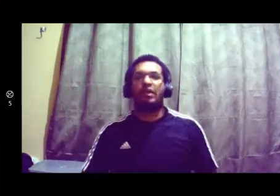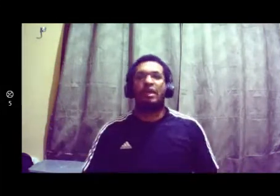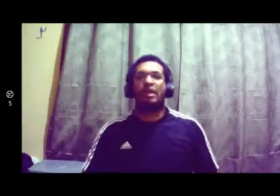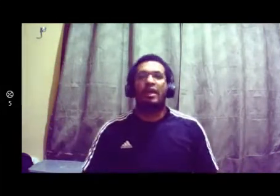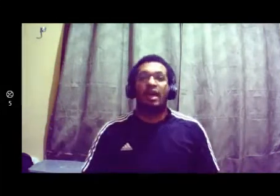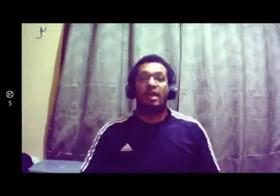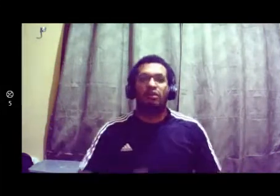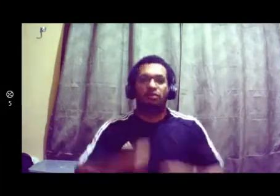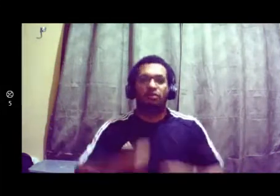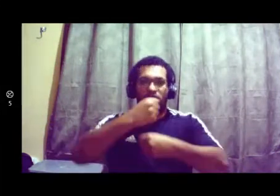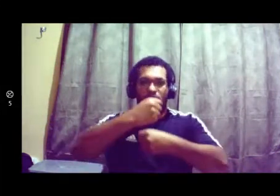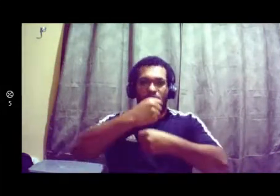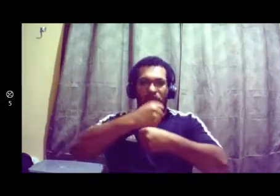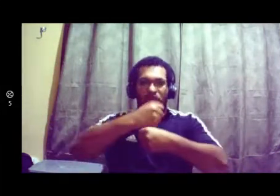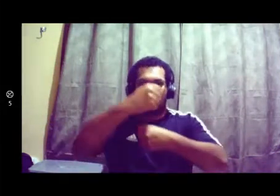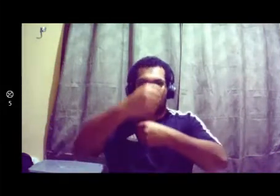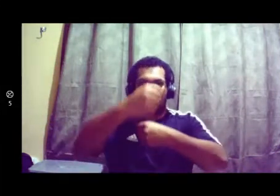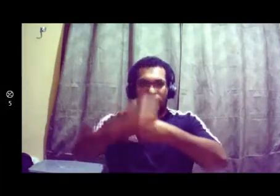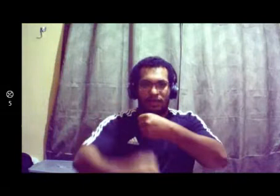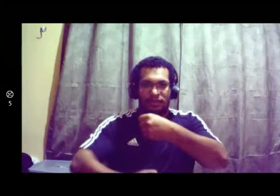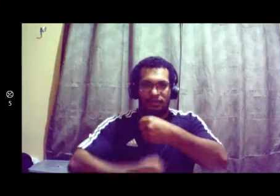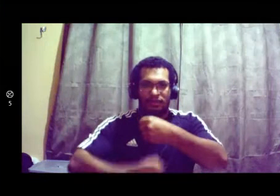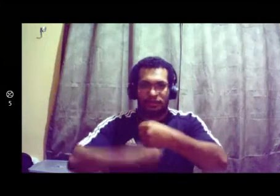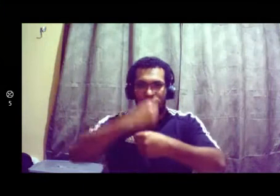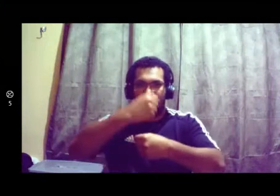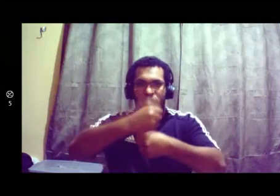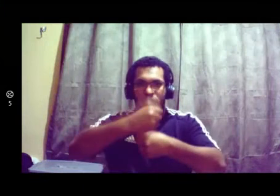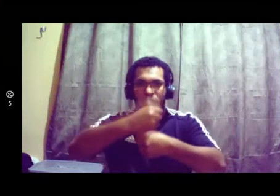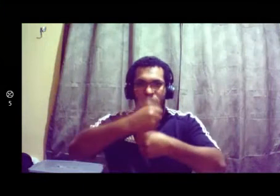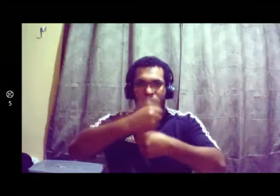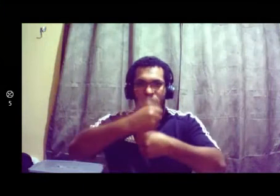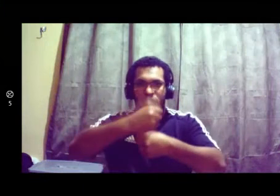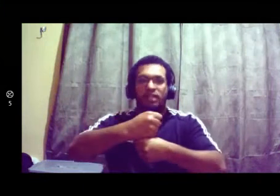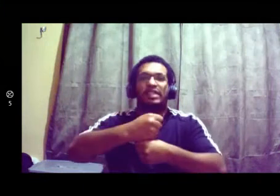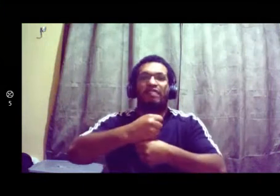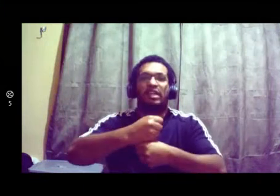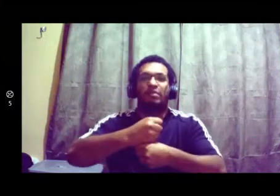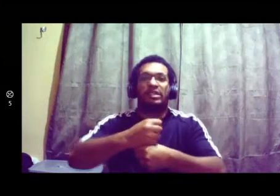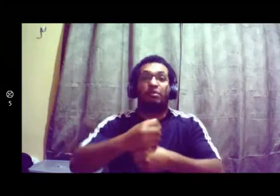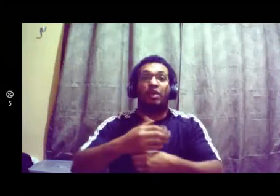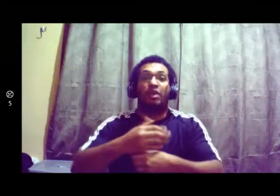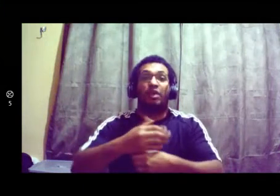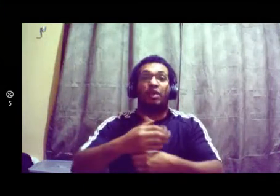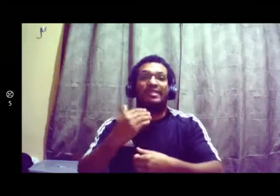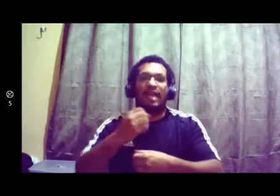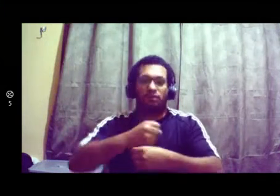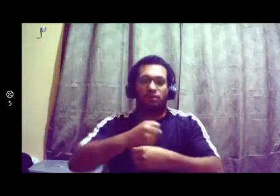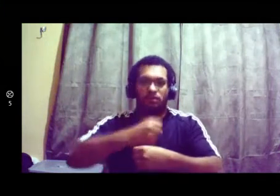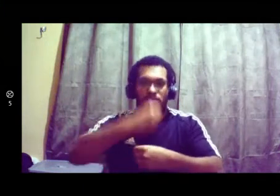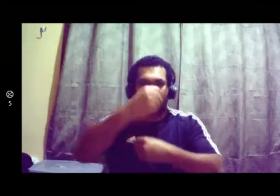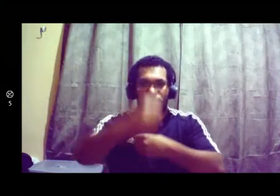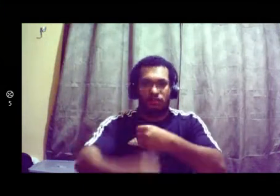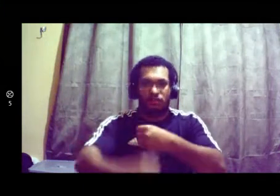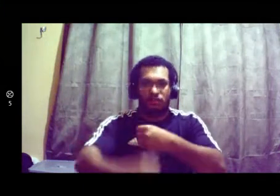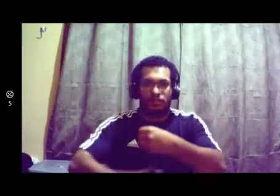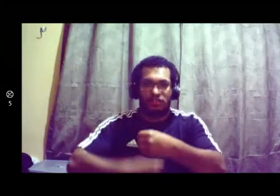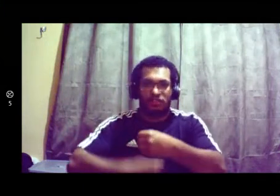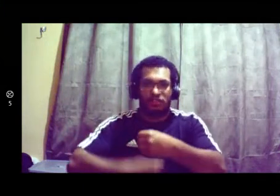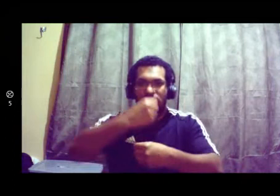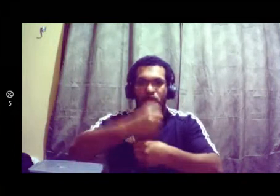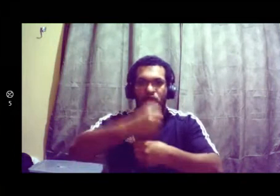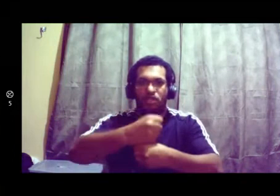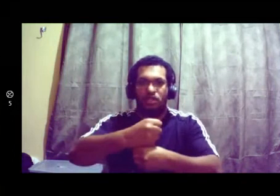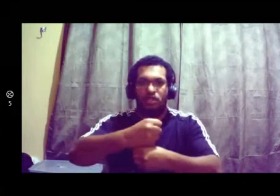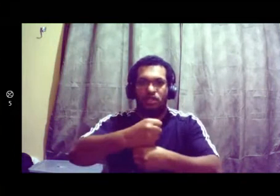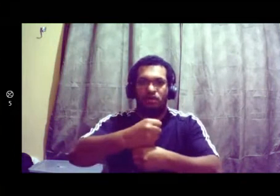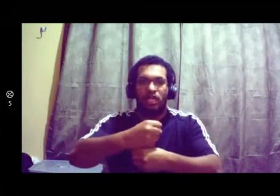aqui. Ano, você pode fazer assim, o ano. Se você está falando, por exemplo, do ano passado, você